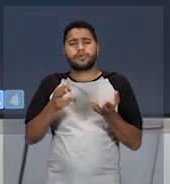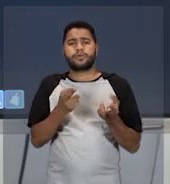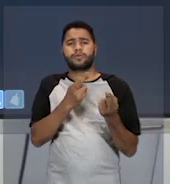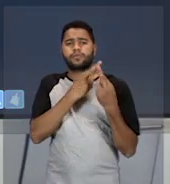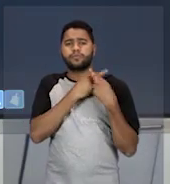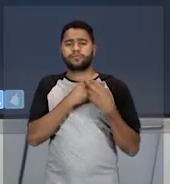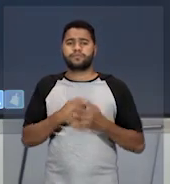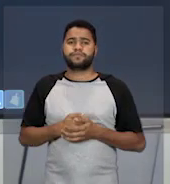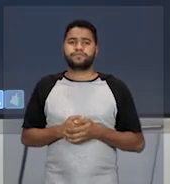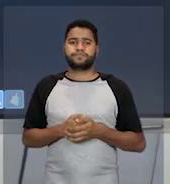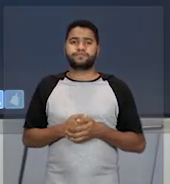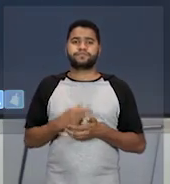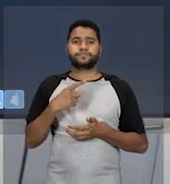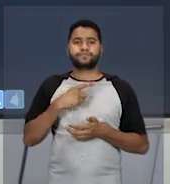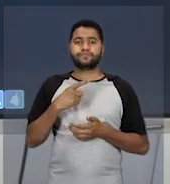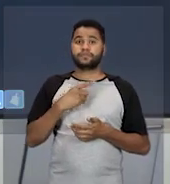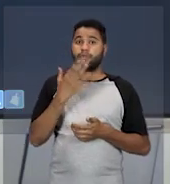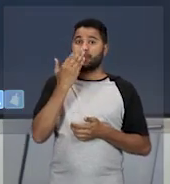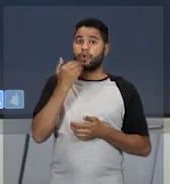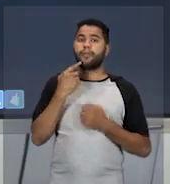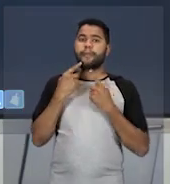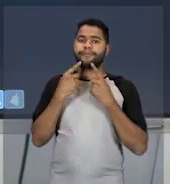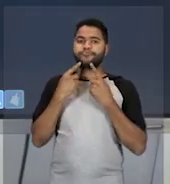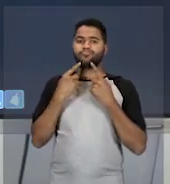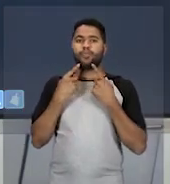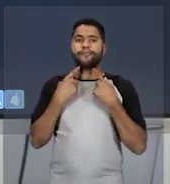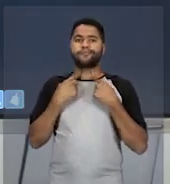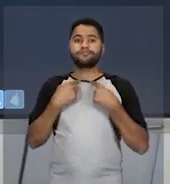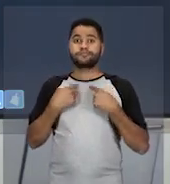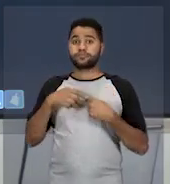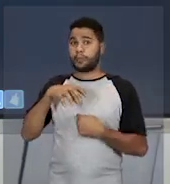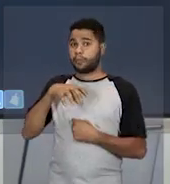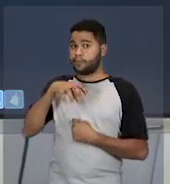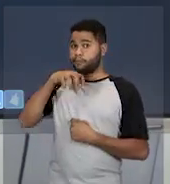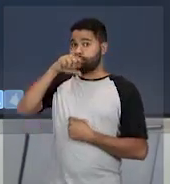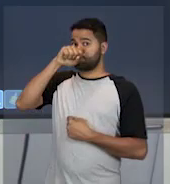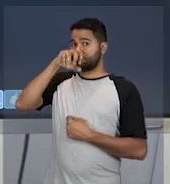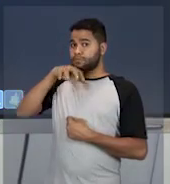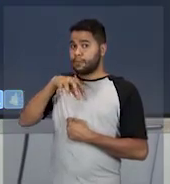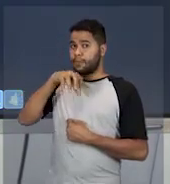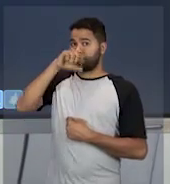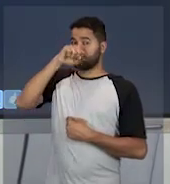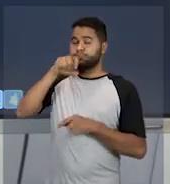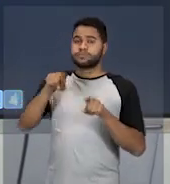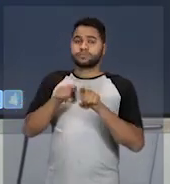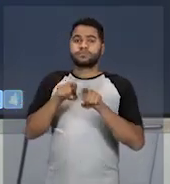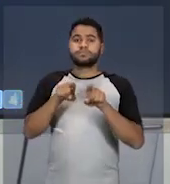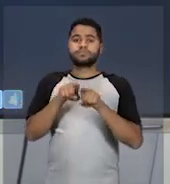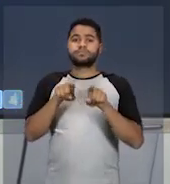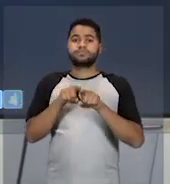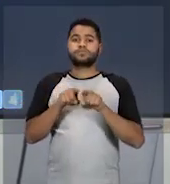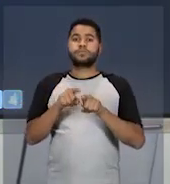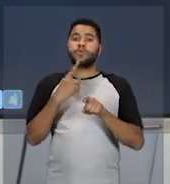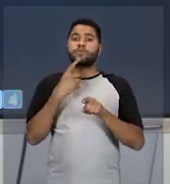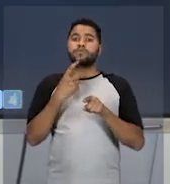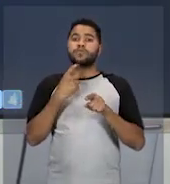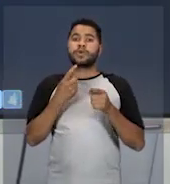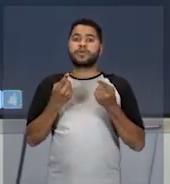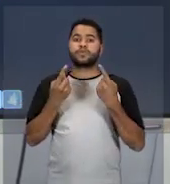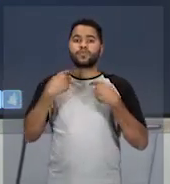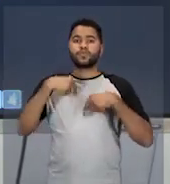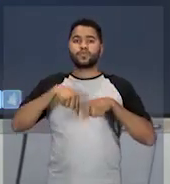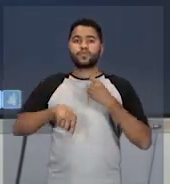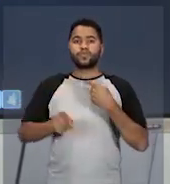Olha, abrange a digestão, a respiração, que fornece o oxigênio, a circulação, que vai circular